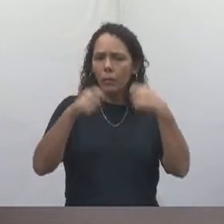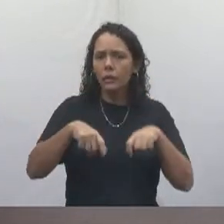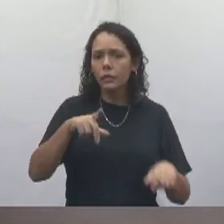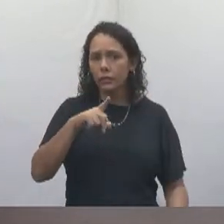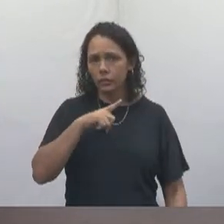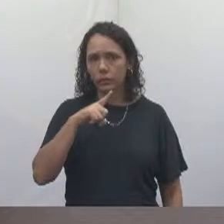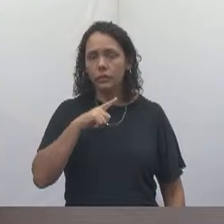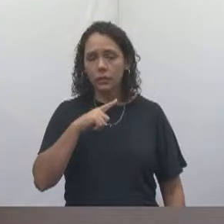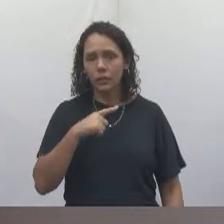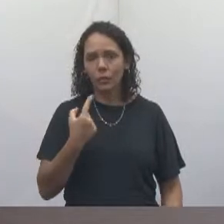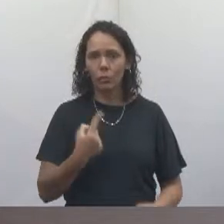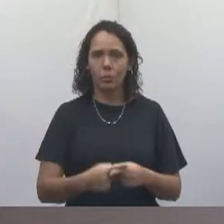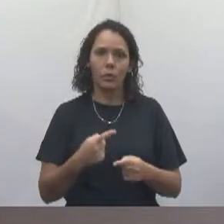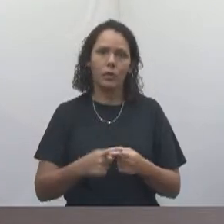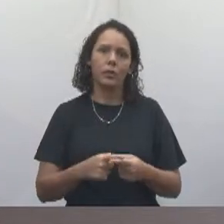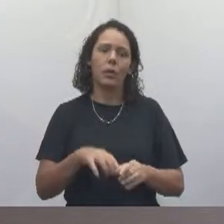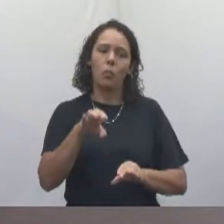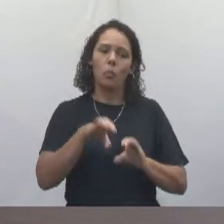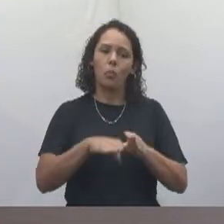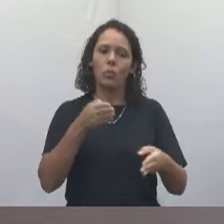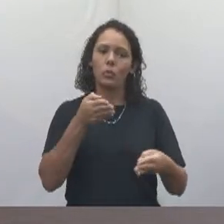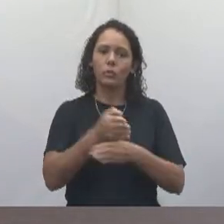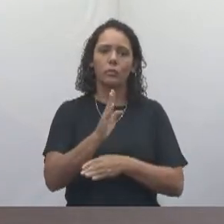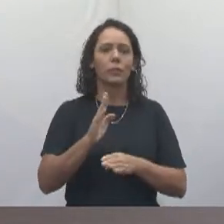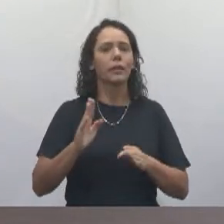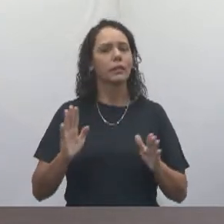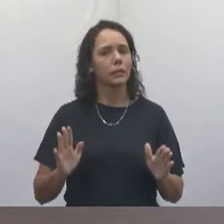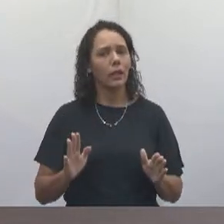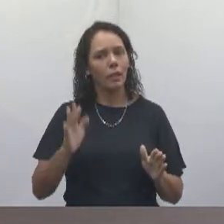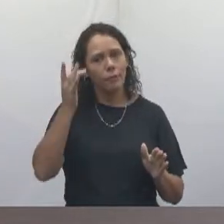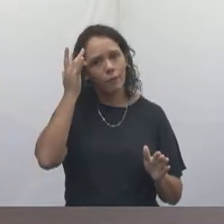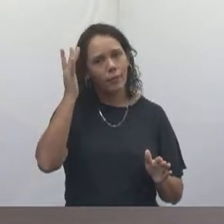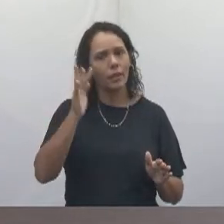passar num concurso do Tribunal de Contas do Estado de São Paulo